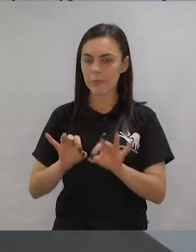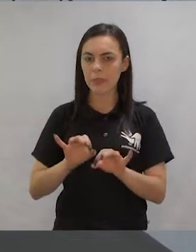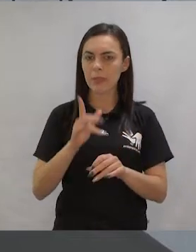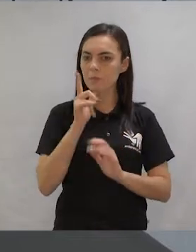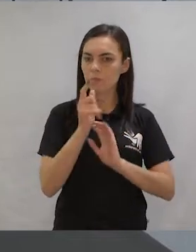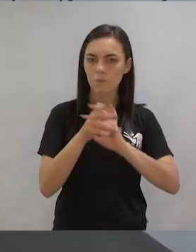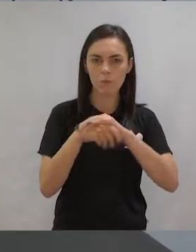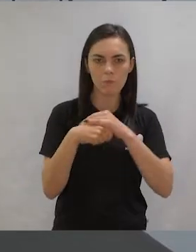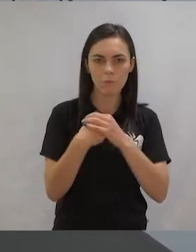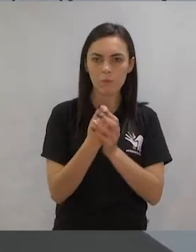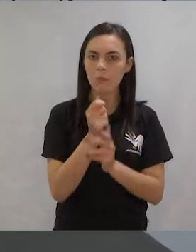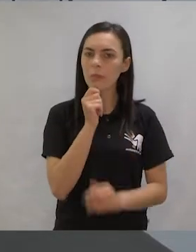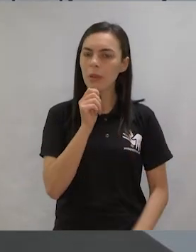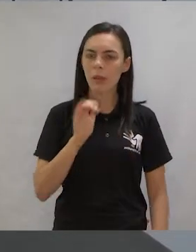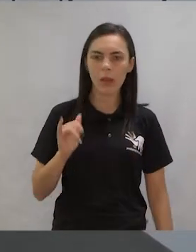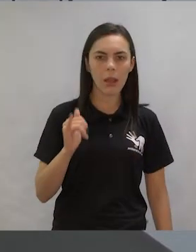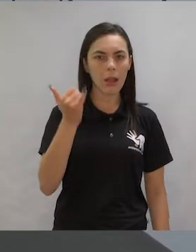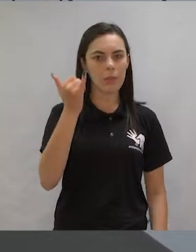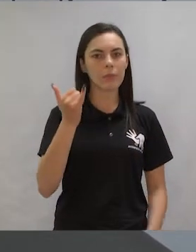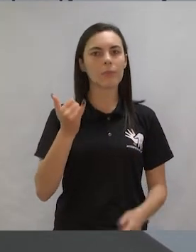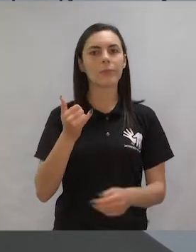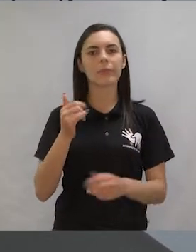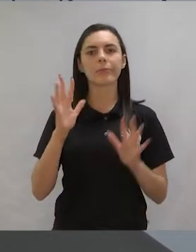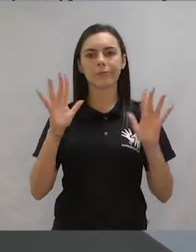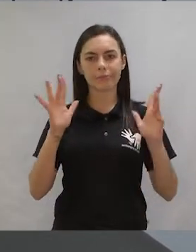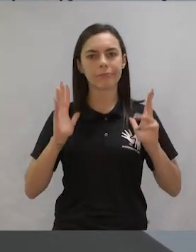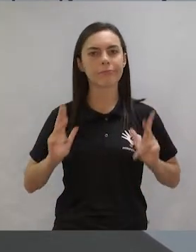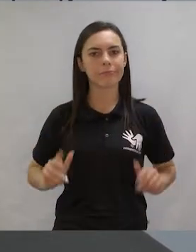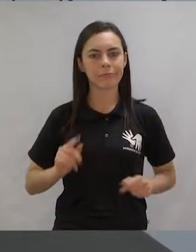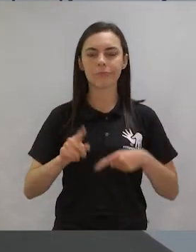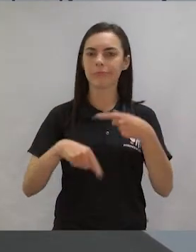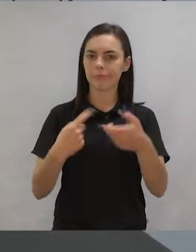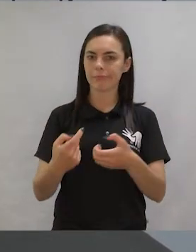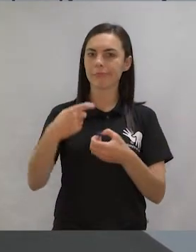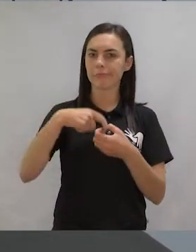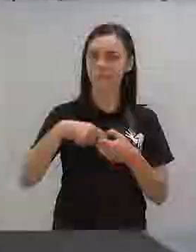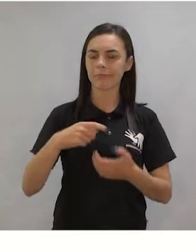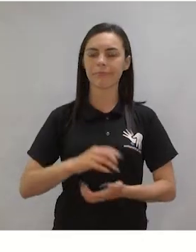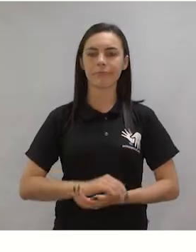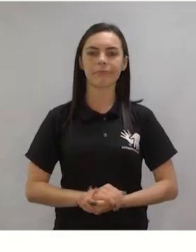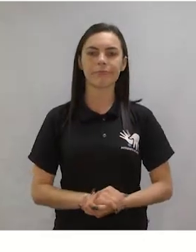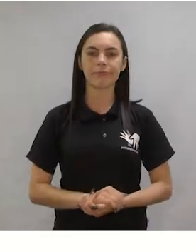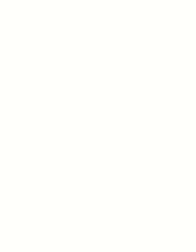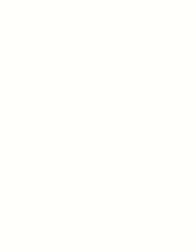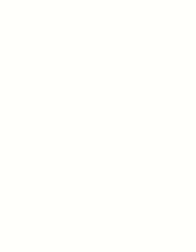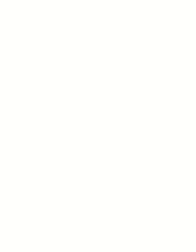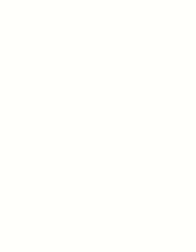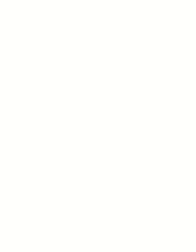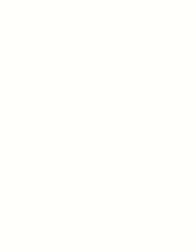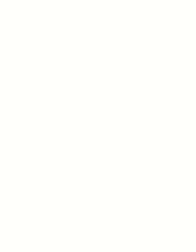Quem ainda não lavou as mãos, corre lá se higienizar. Eu já retorno.